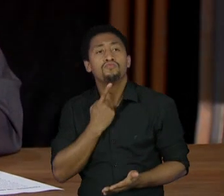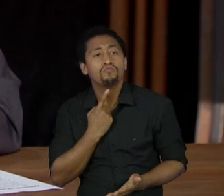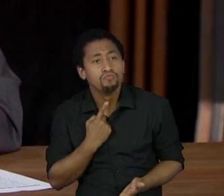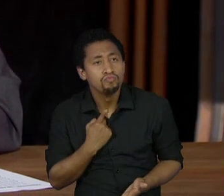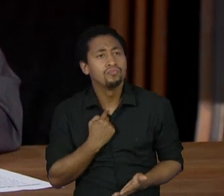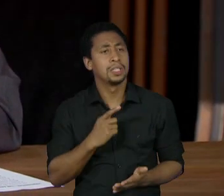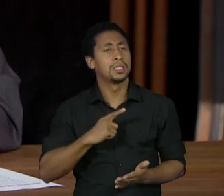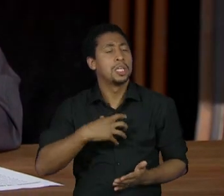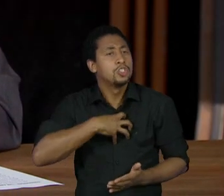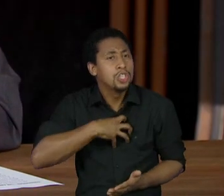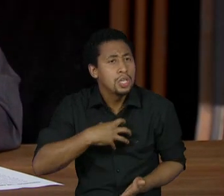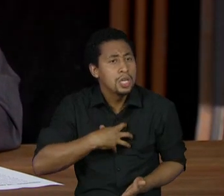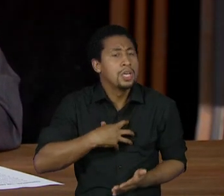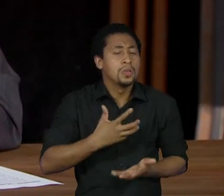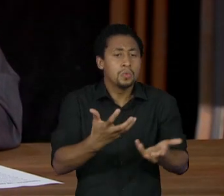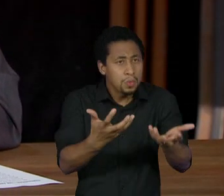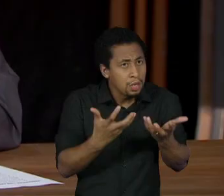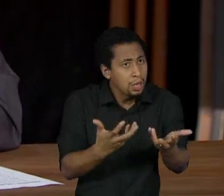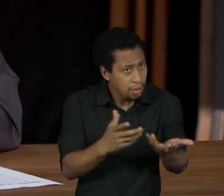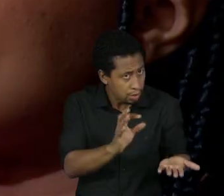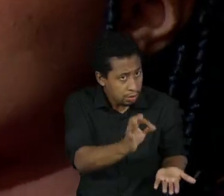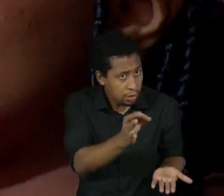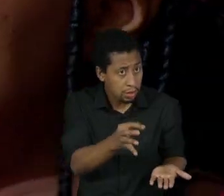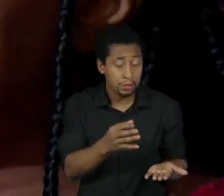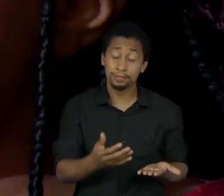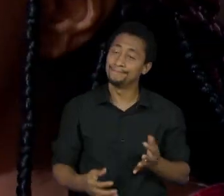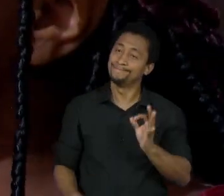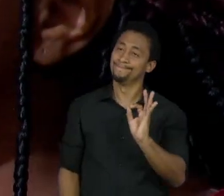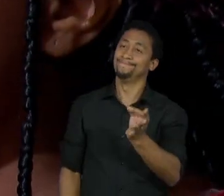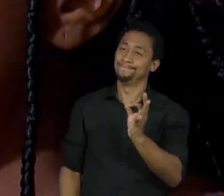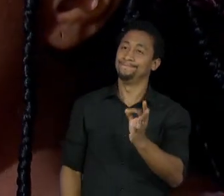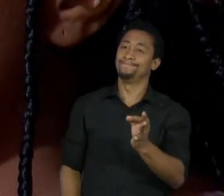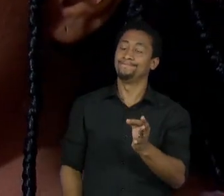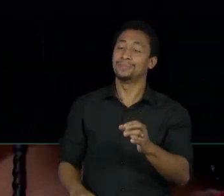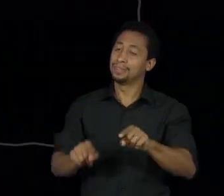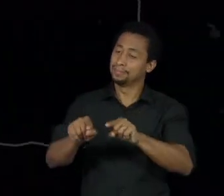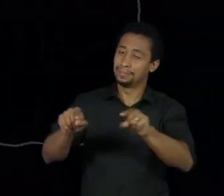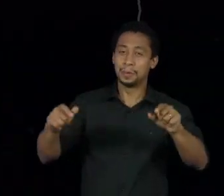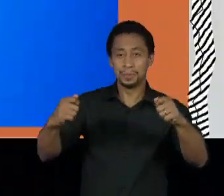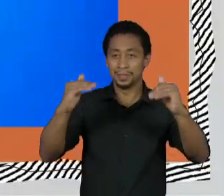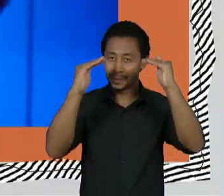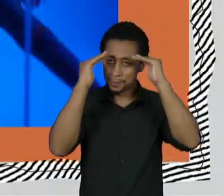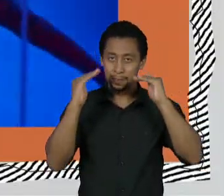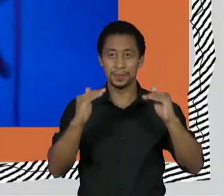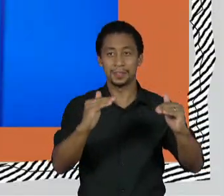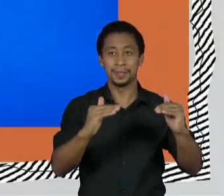que ela quer fazer, não é assim? Exato. Isso precisa ser respeitado.